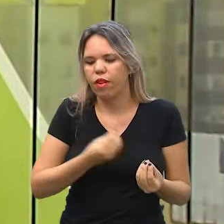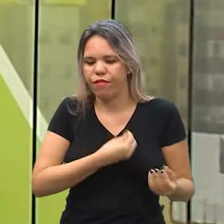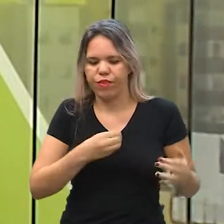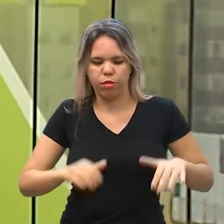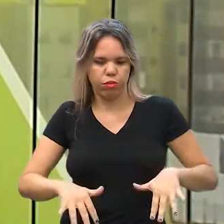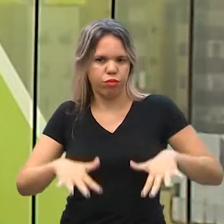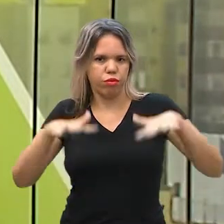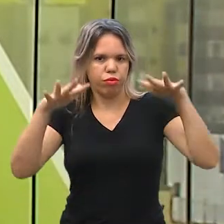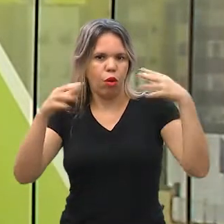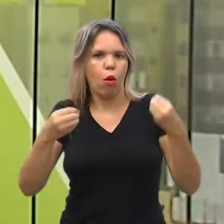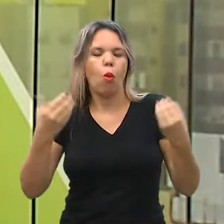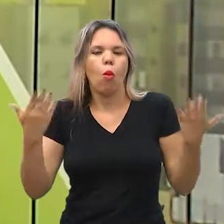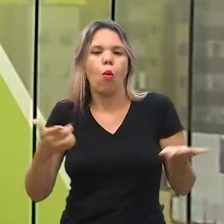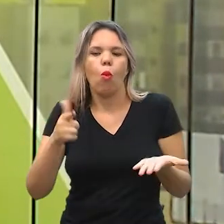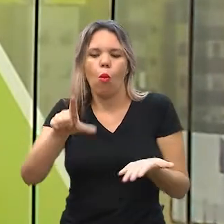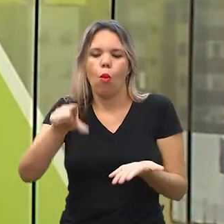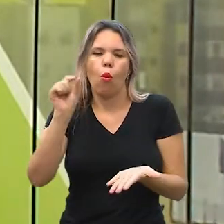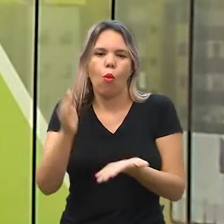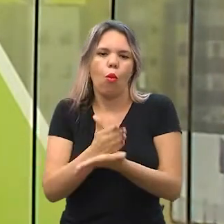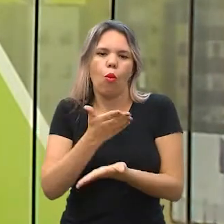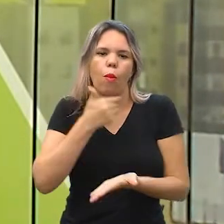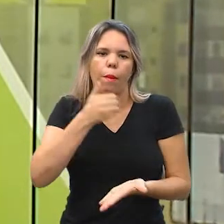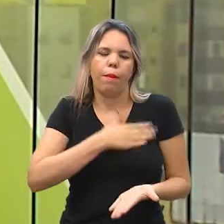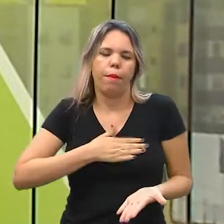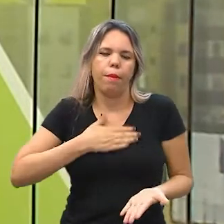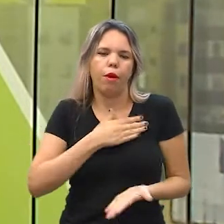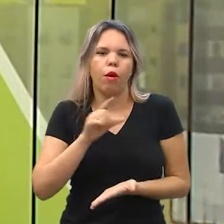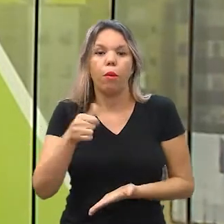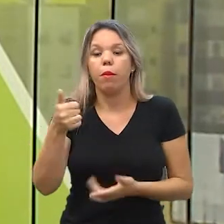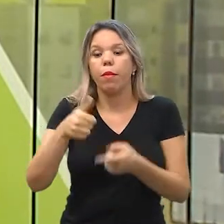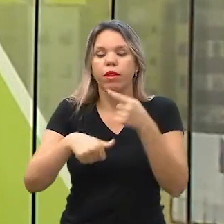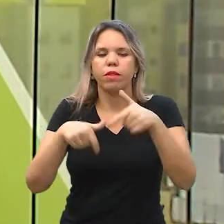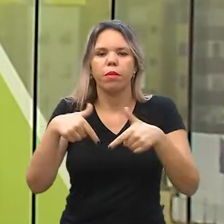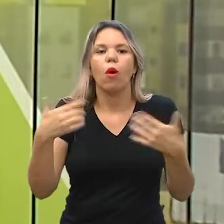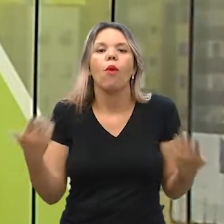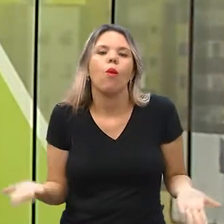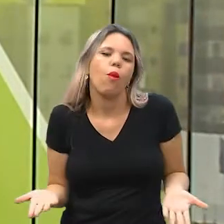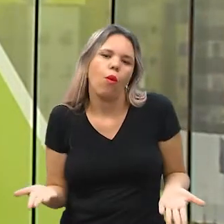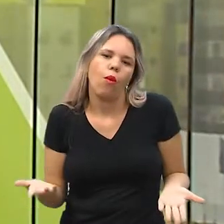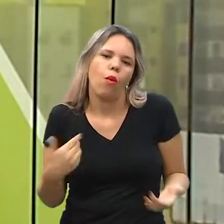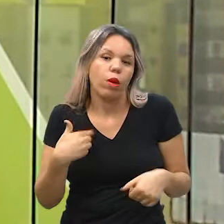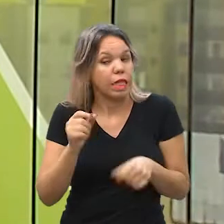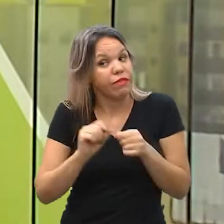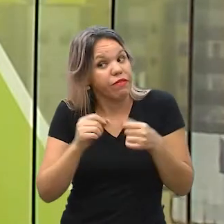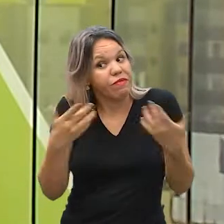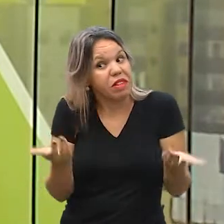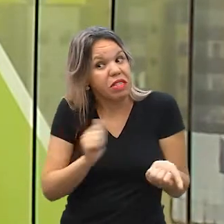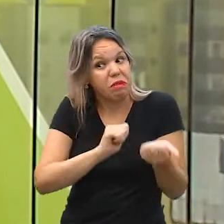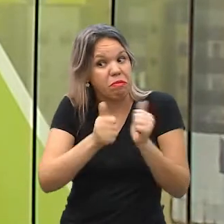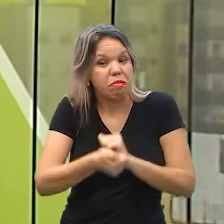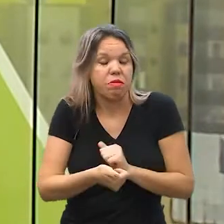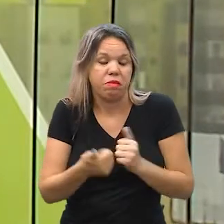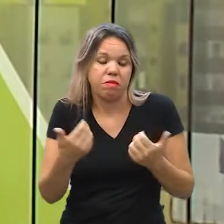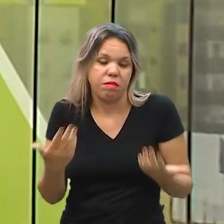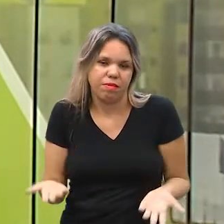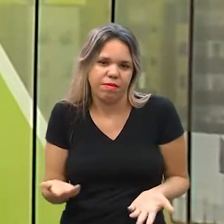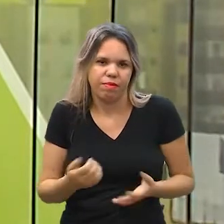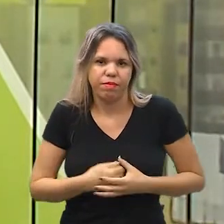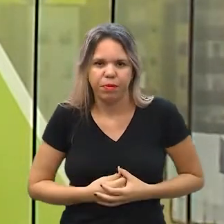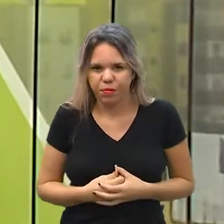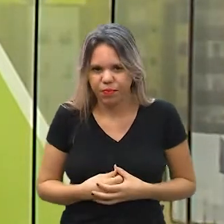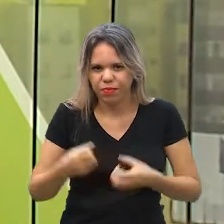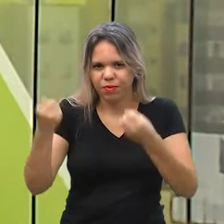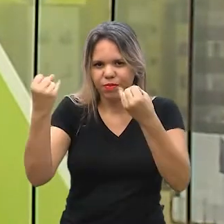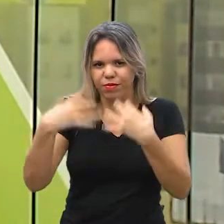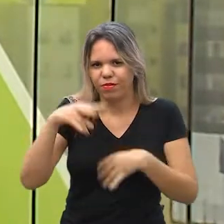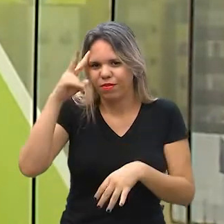infância? Qual será o livro preferido? E o primeiro emprego? Será que ele pratica algum esporte? Ele vai